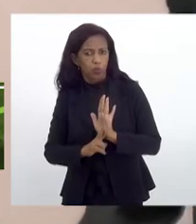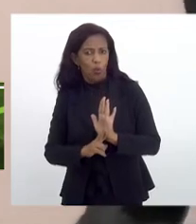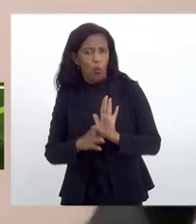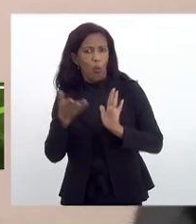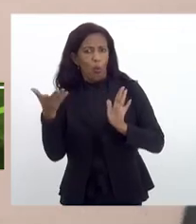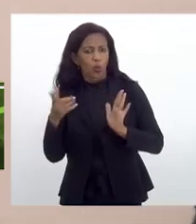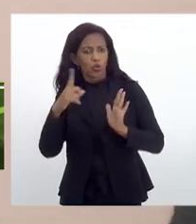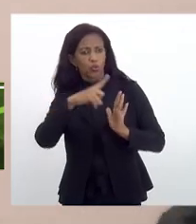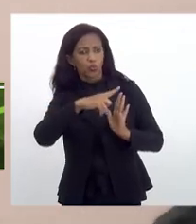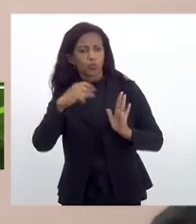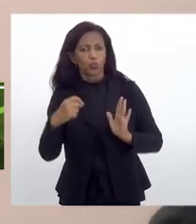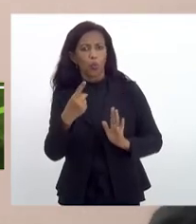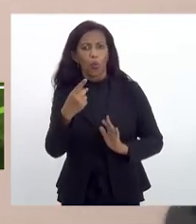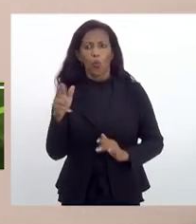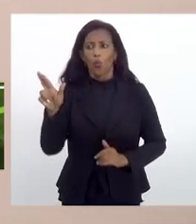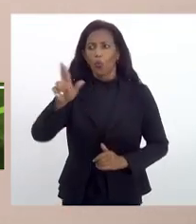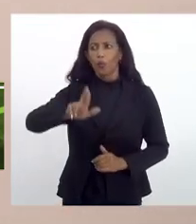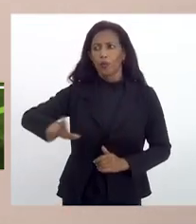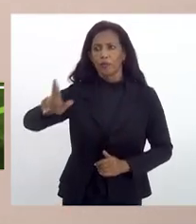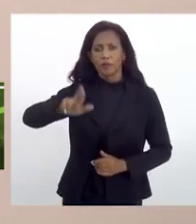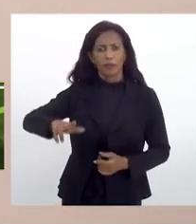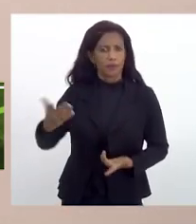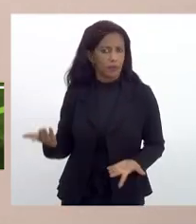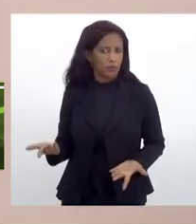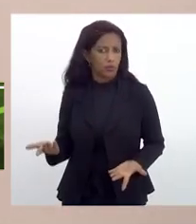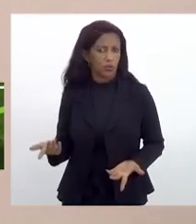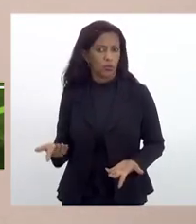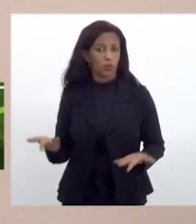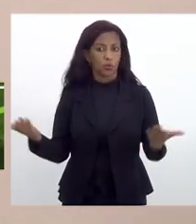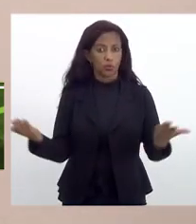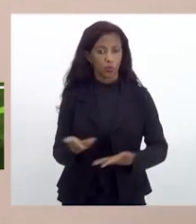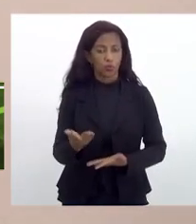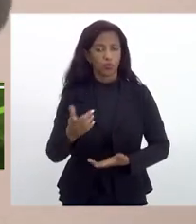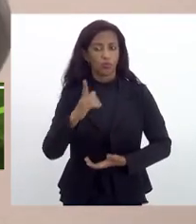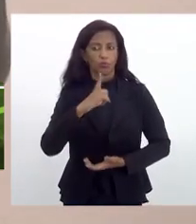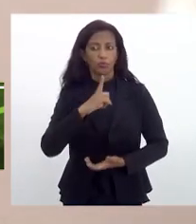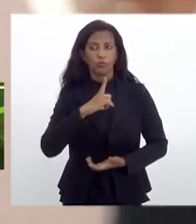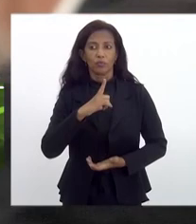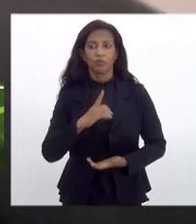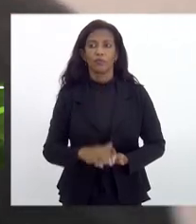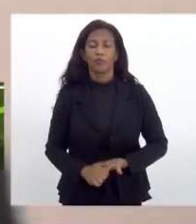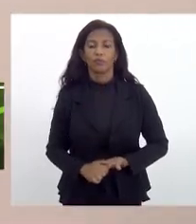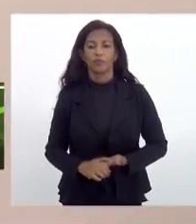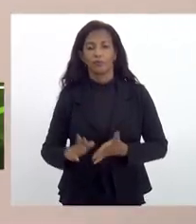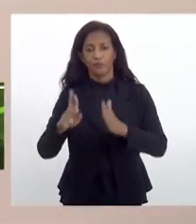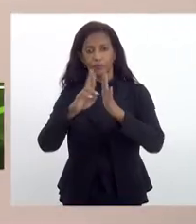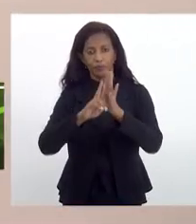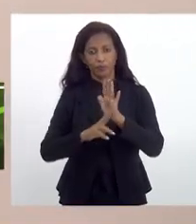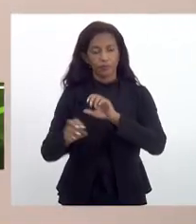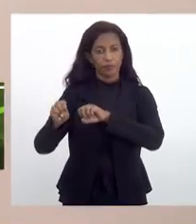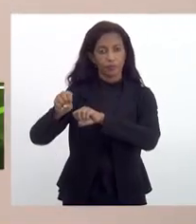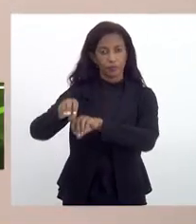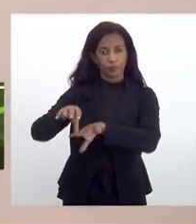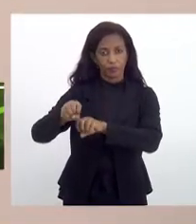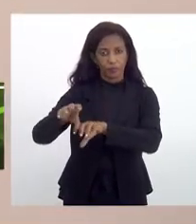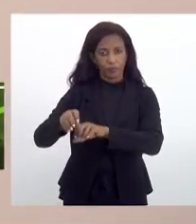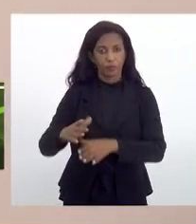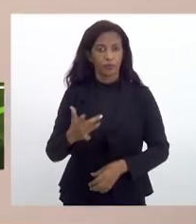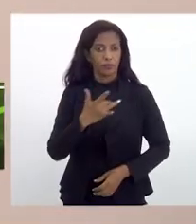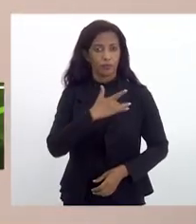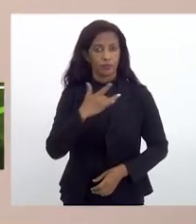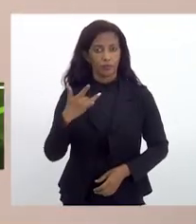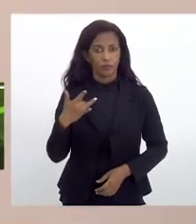excepcionalizar universidades. E o que a gente tem hoje, as regras para educação e